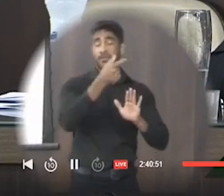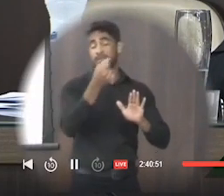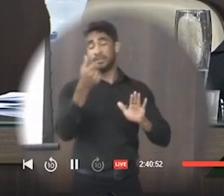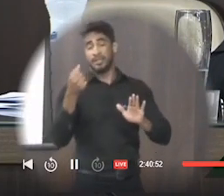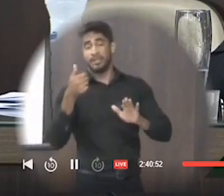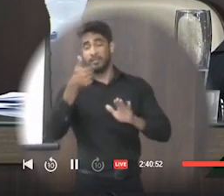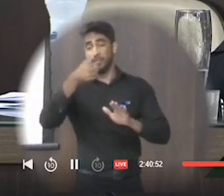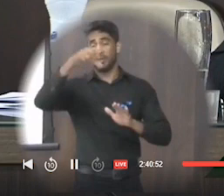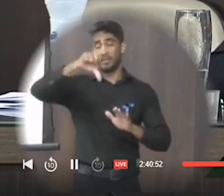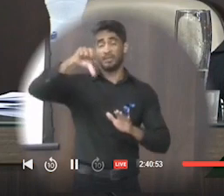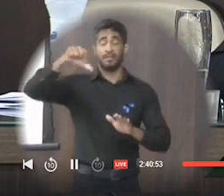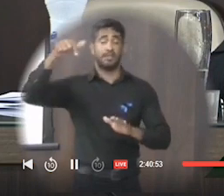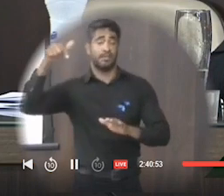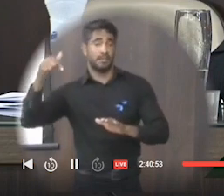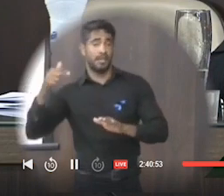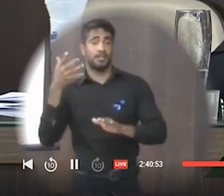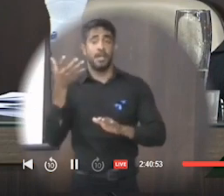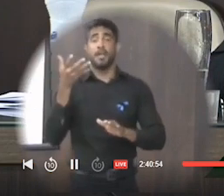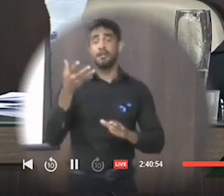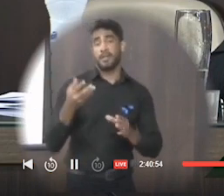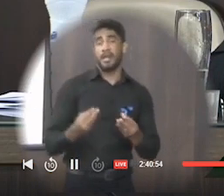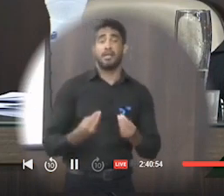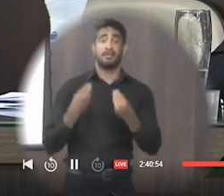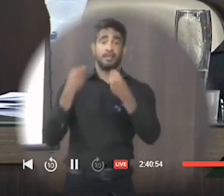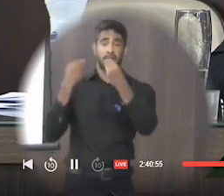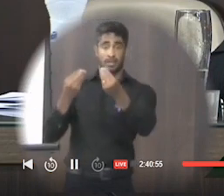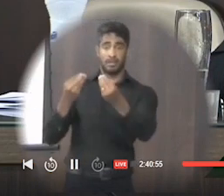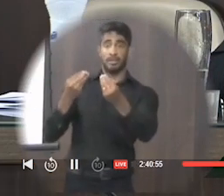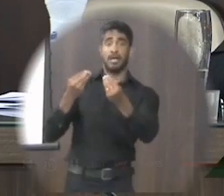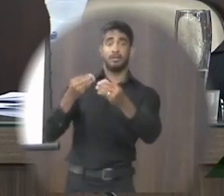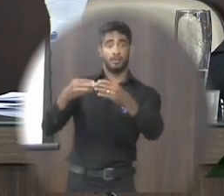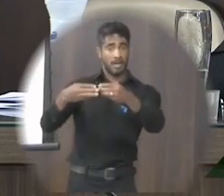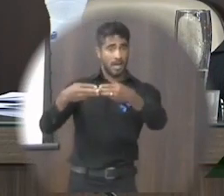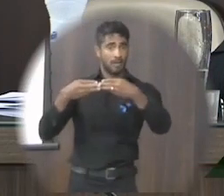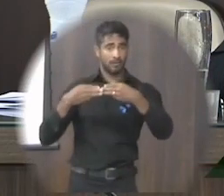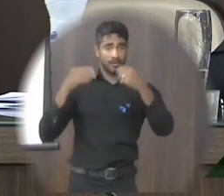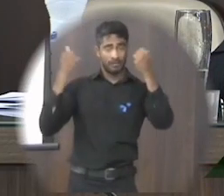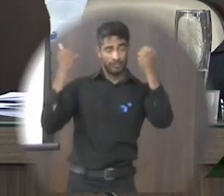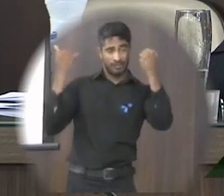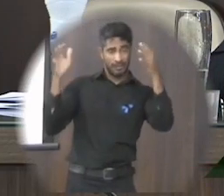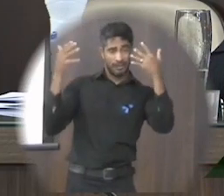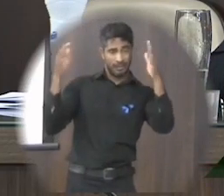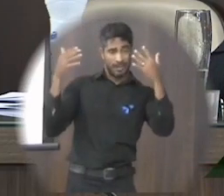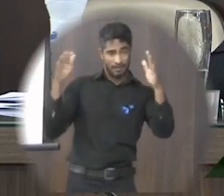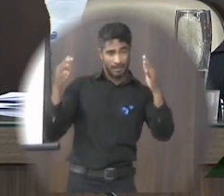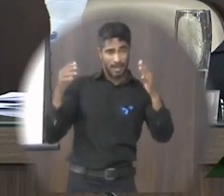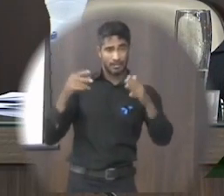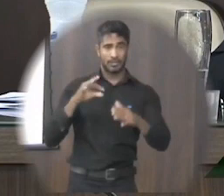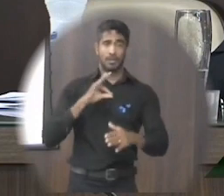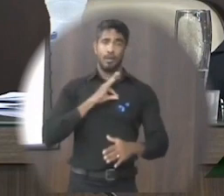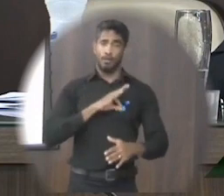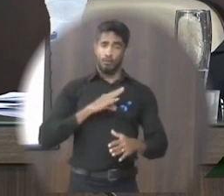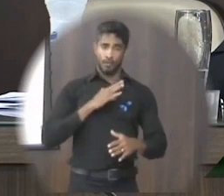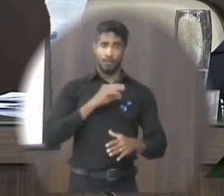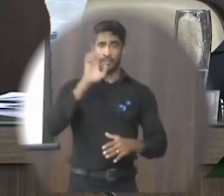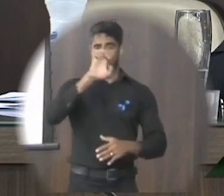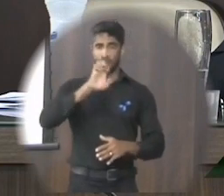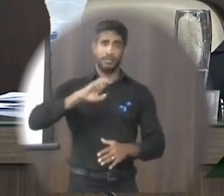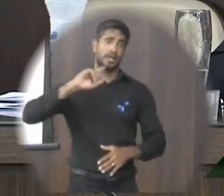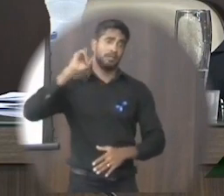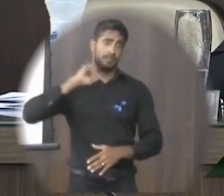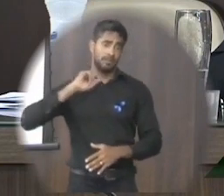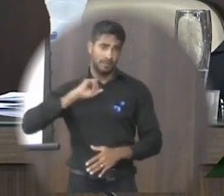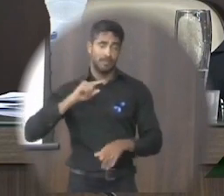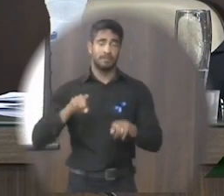016/1997, e suas alterações, requer a Vossa Excelência que seja encaminhada moção com voto de aplauso com a Polícia Militar do Estado de Minas Gerais e a